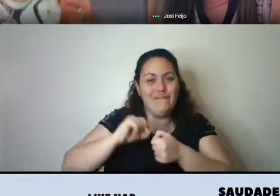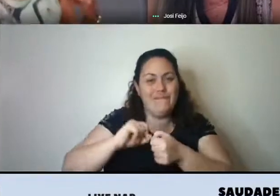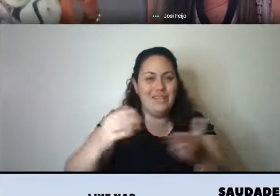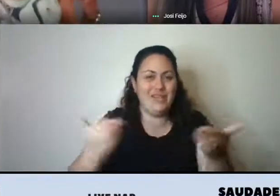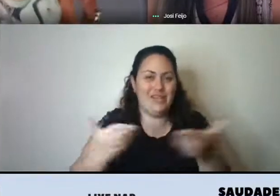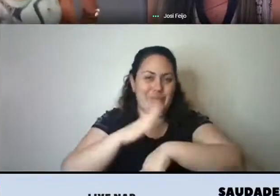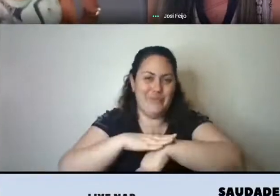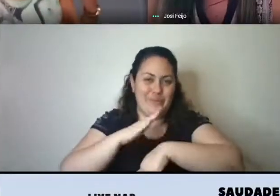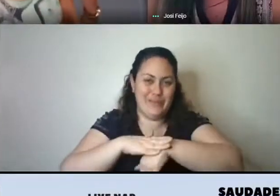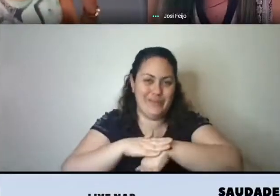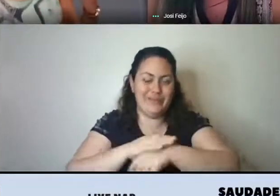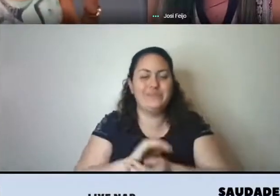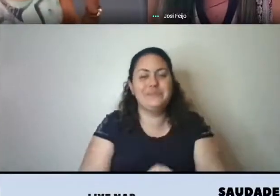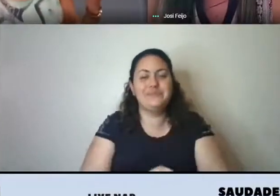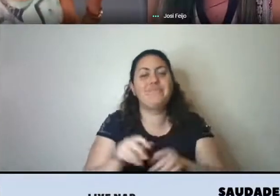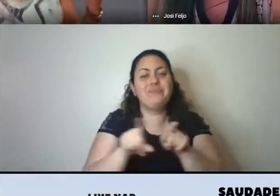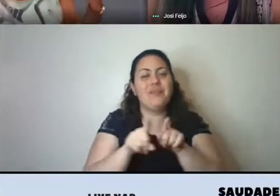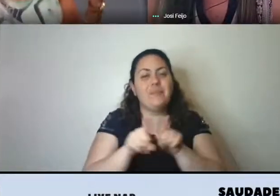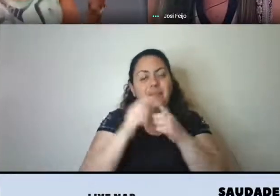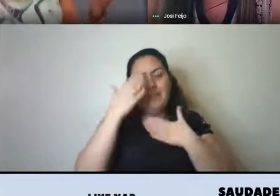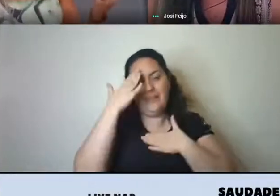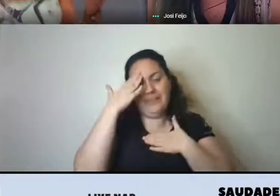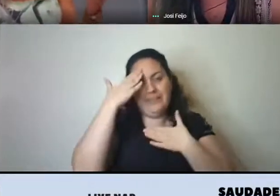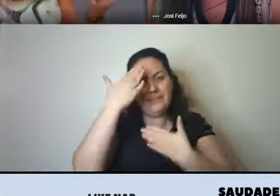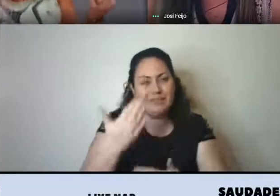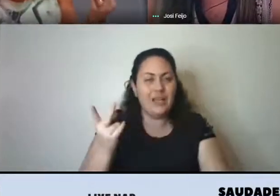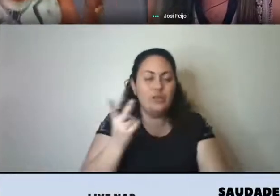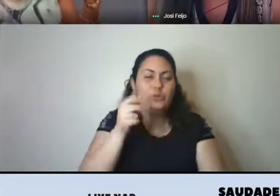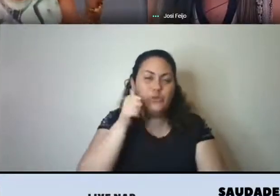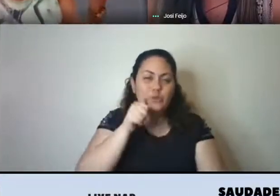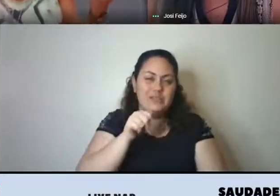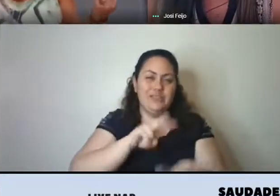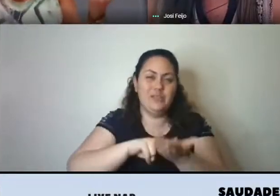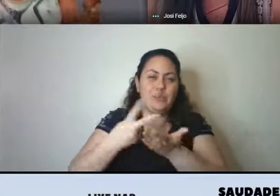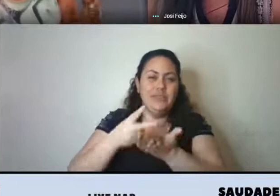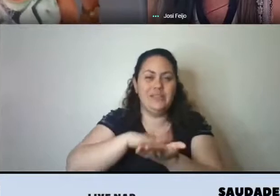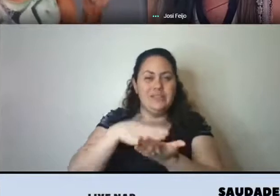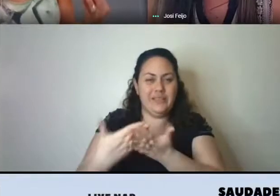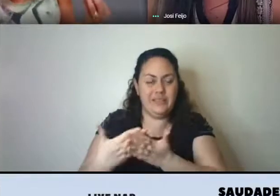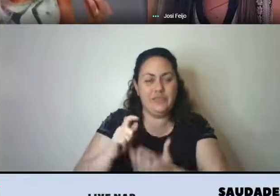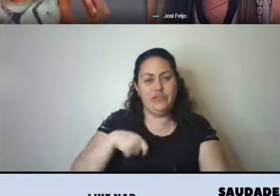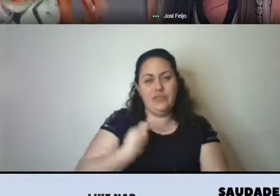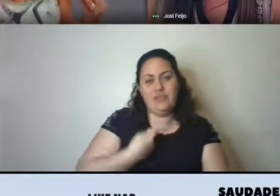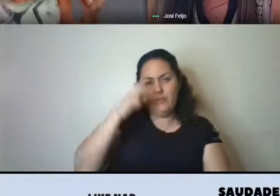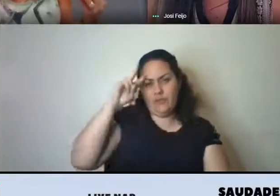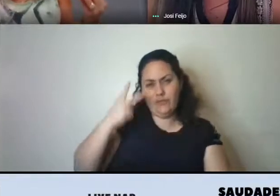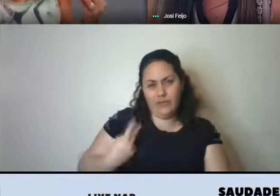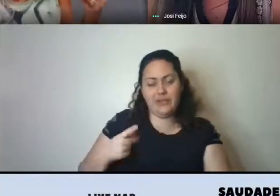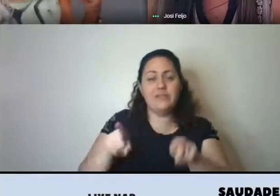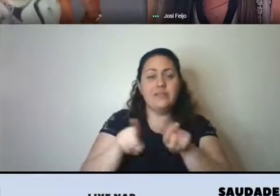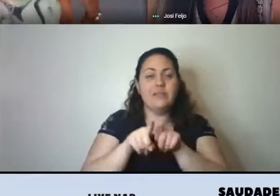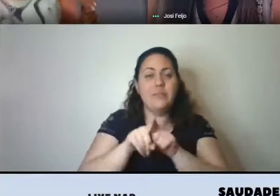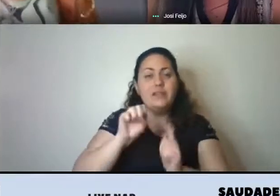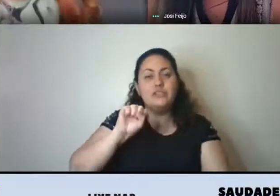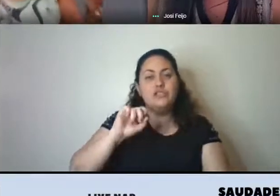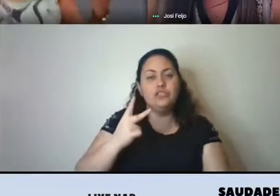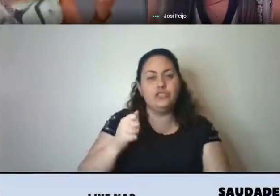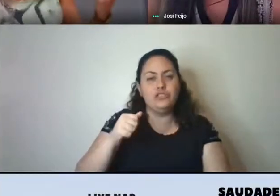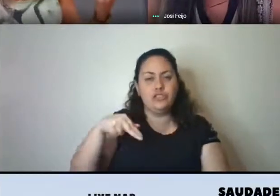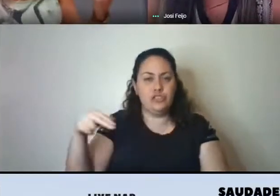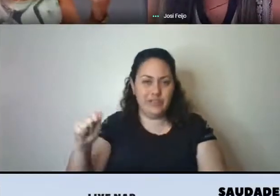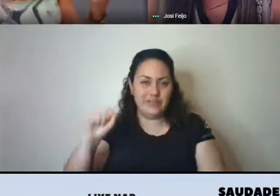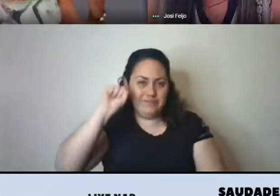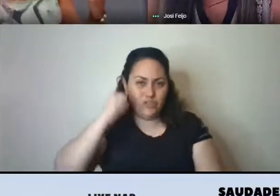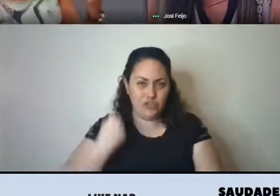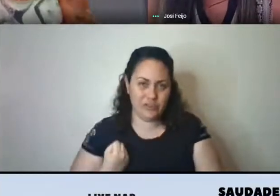possível. Queria agradecer as tradutoras e intérpretes, né, a Vanise e a Xane, que nos acompanharam hoje. O